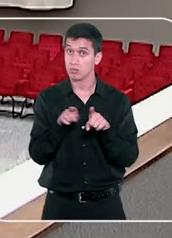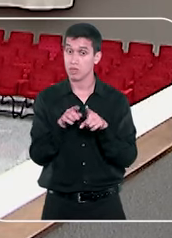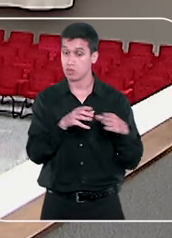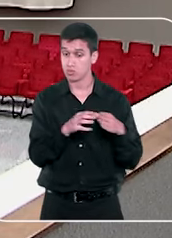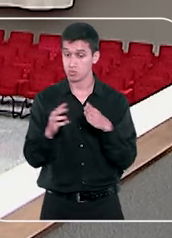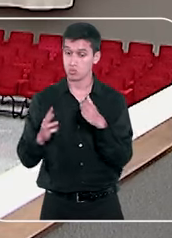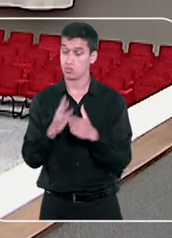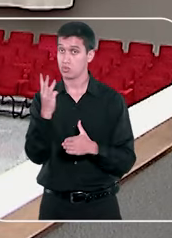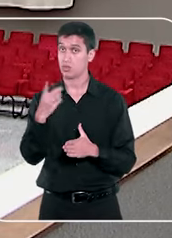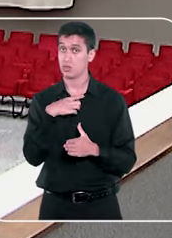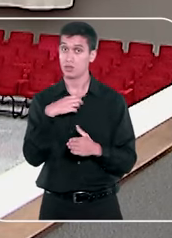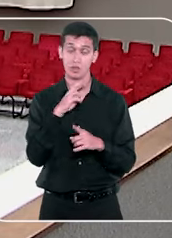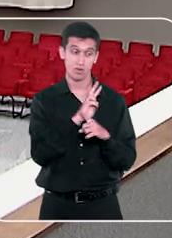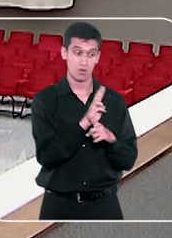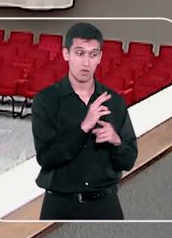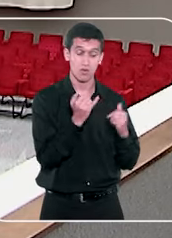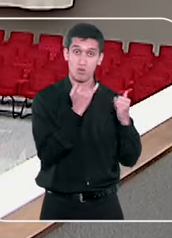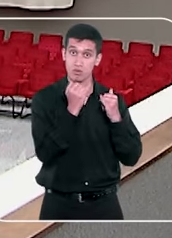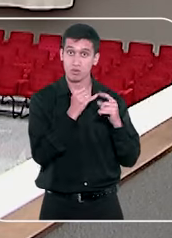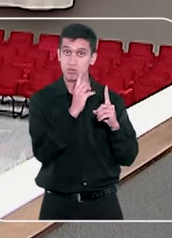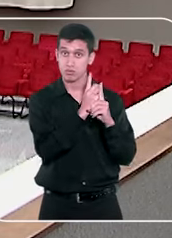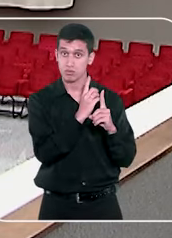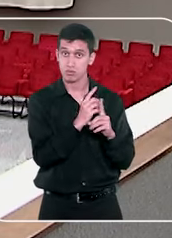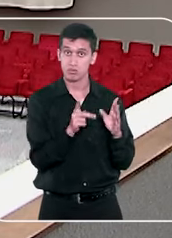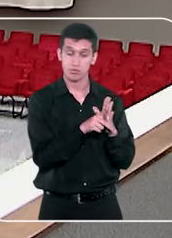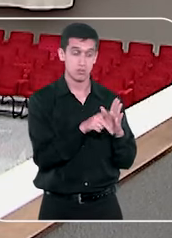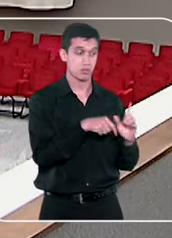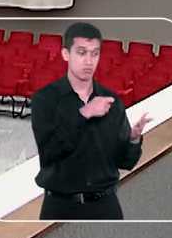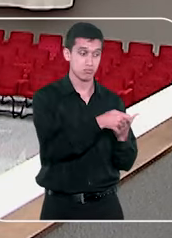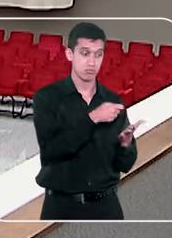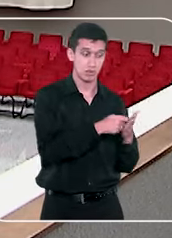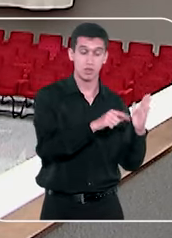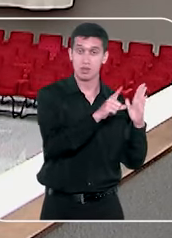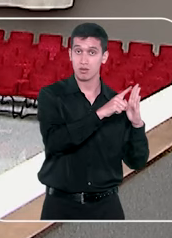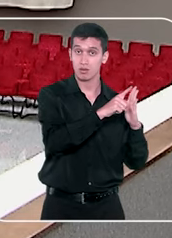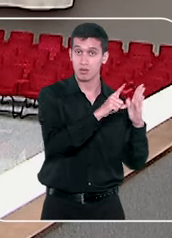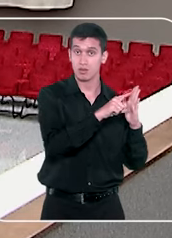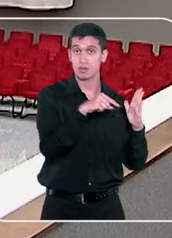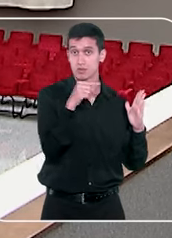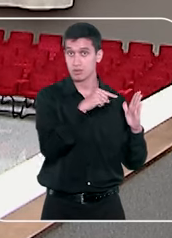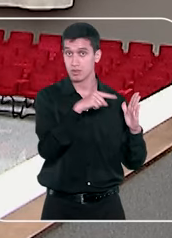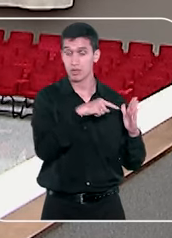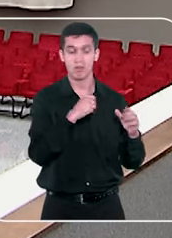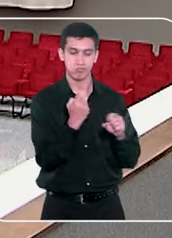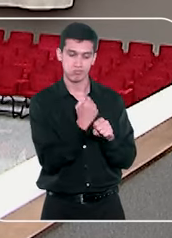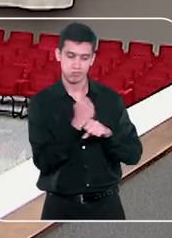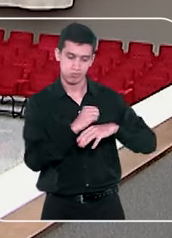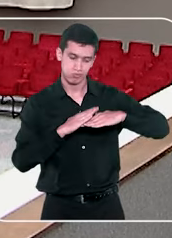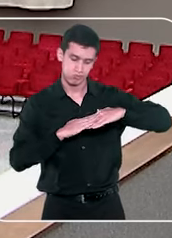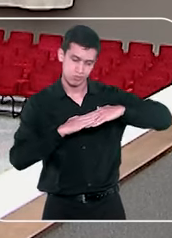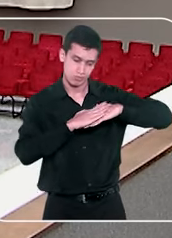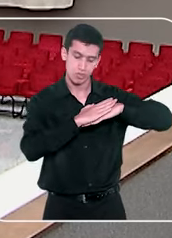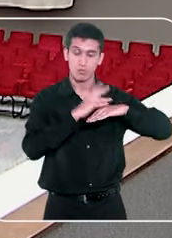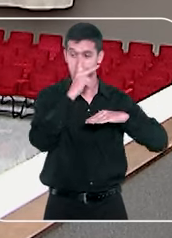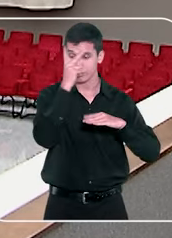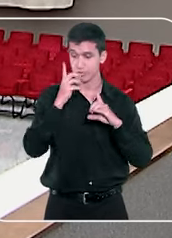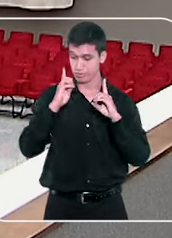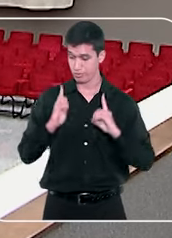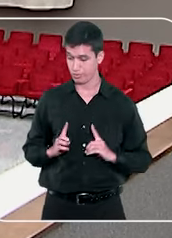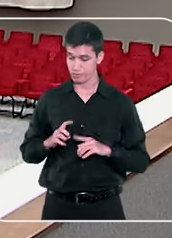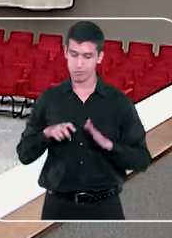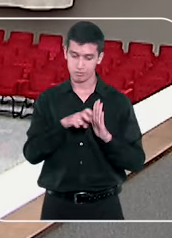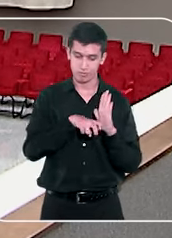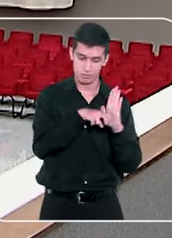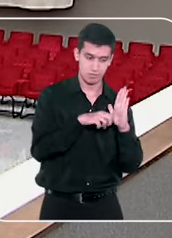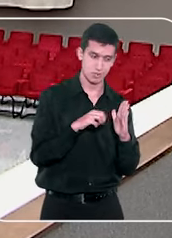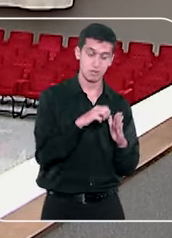na terceira turma, foi confirmada a condenação que obrigou um estabelecimento comercial a construir rampa de acesso e a